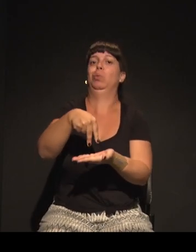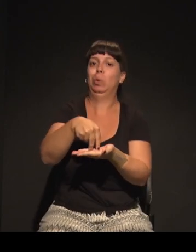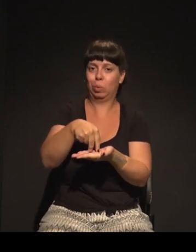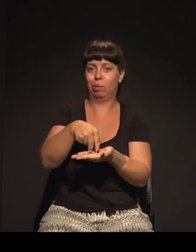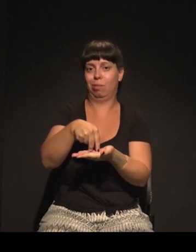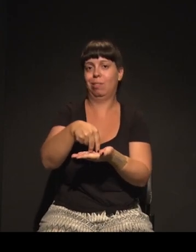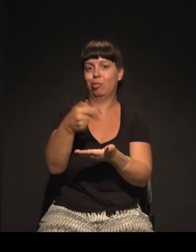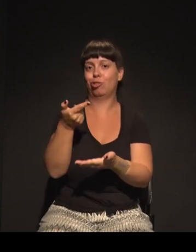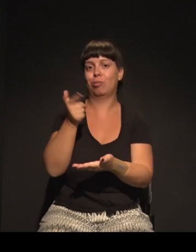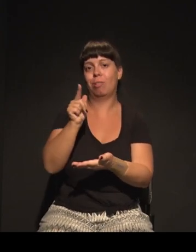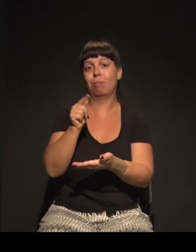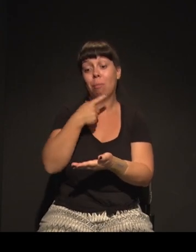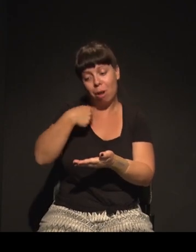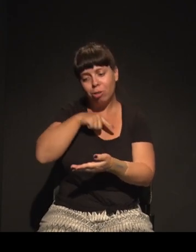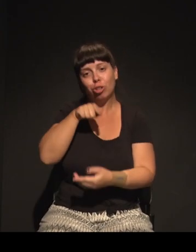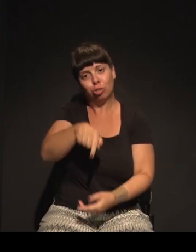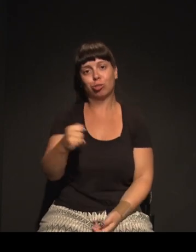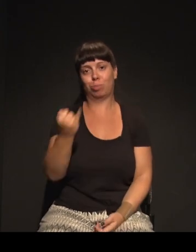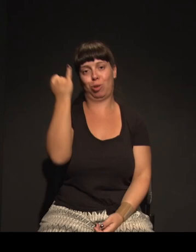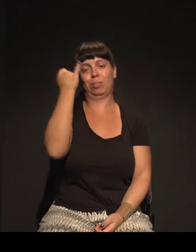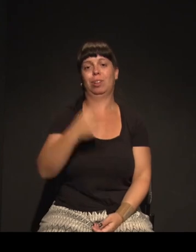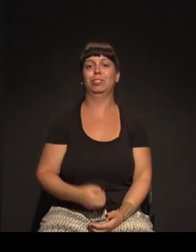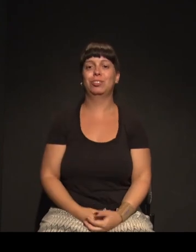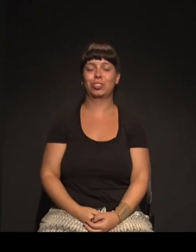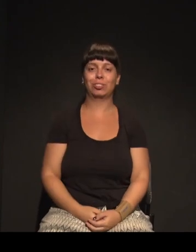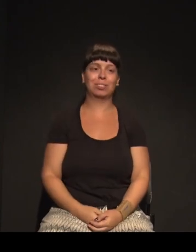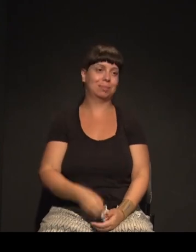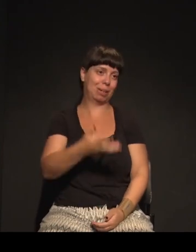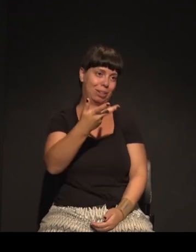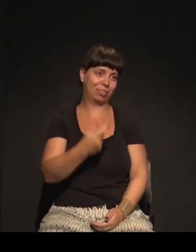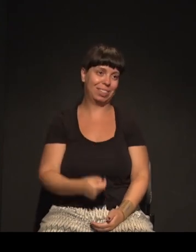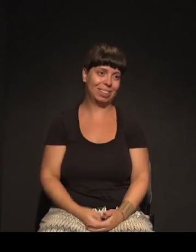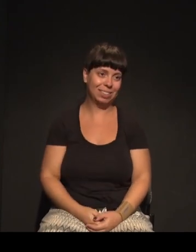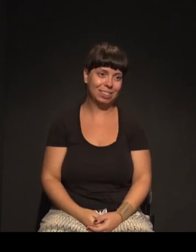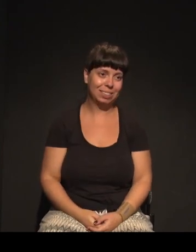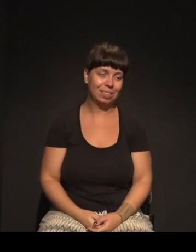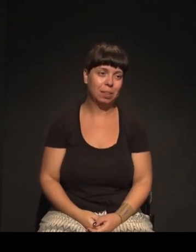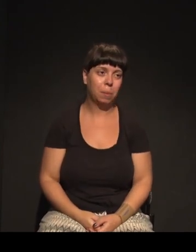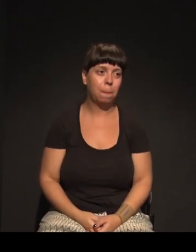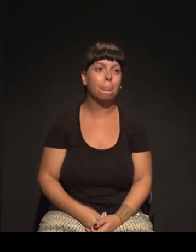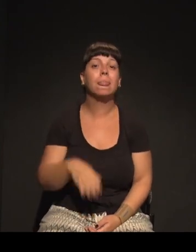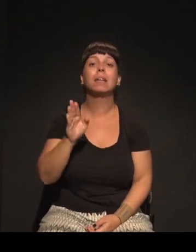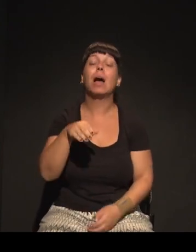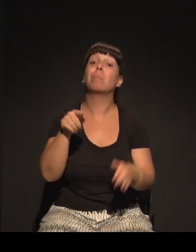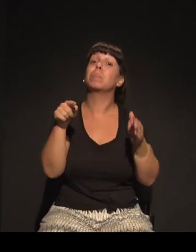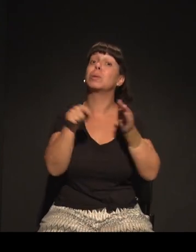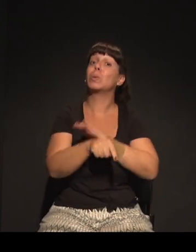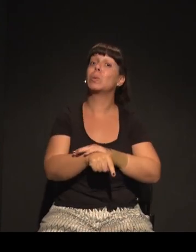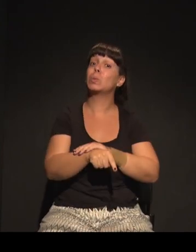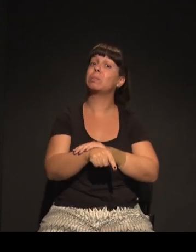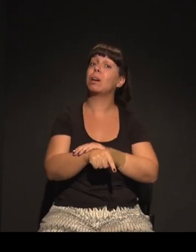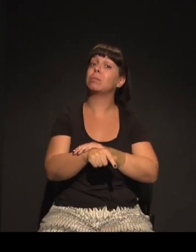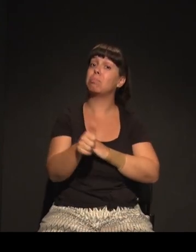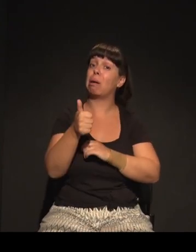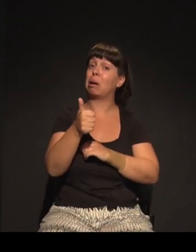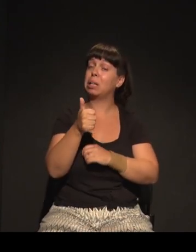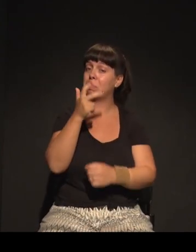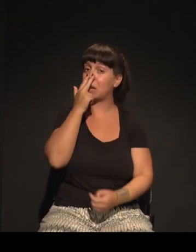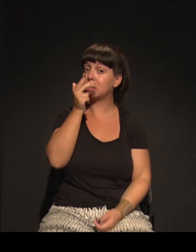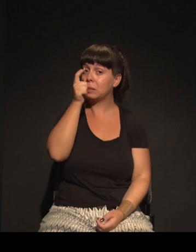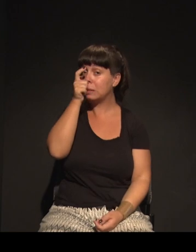importante pra nós uma pergunta aqui é bacana eu acho interessante